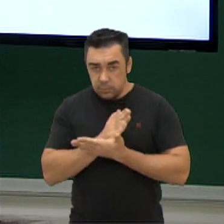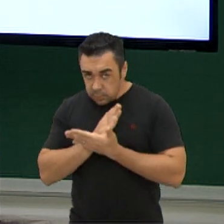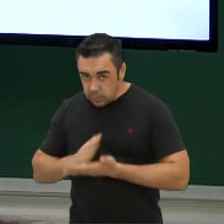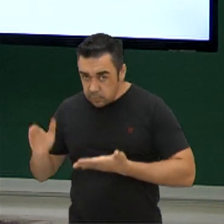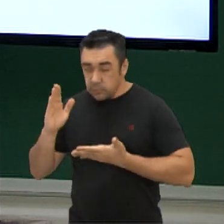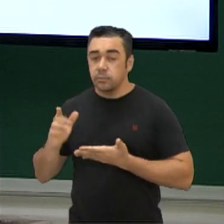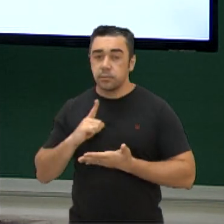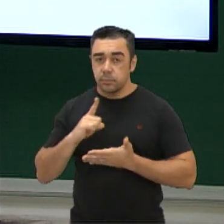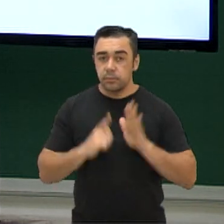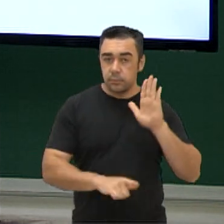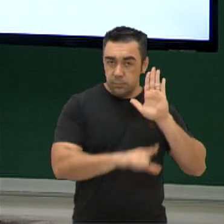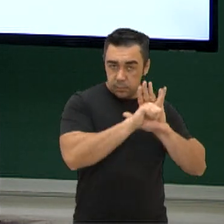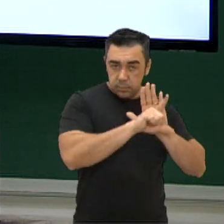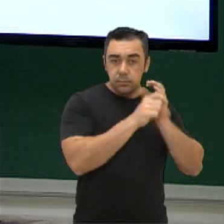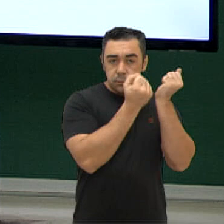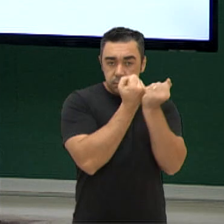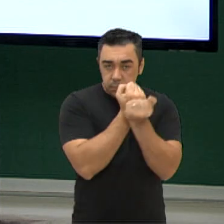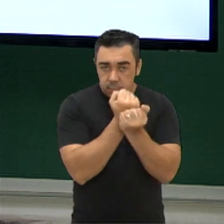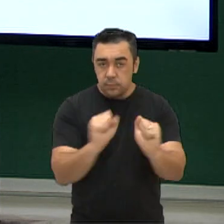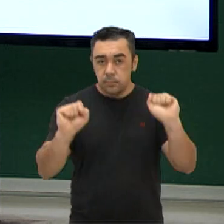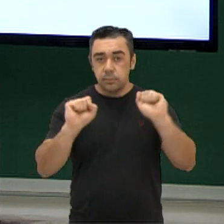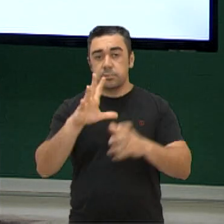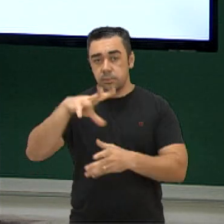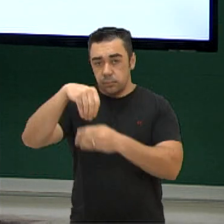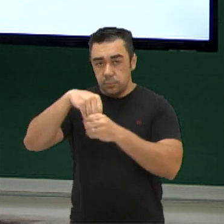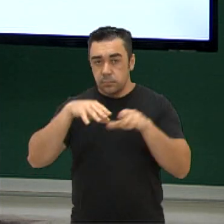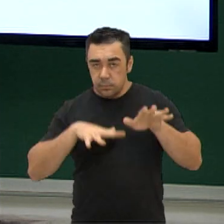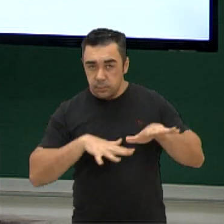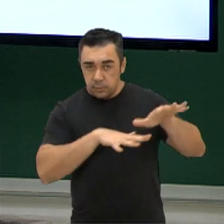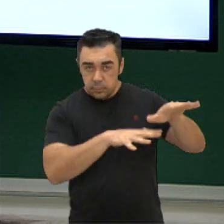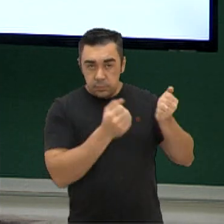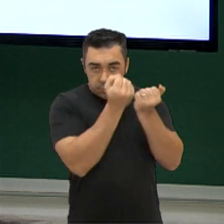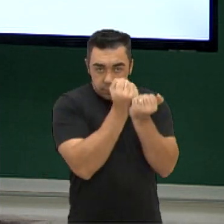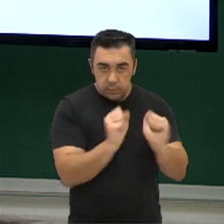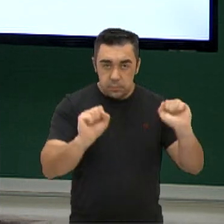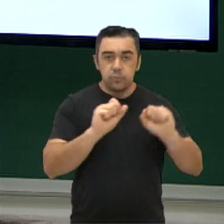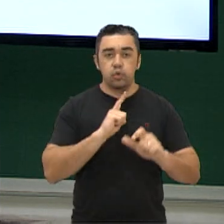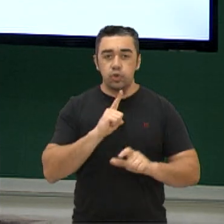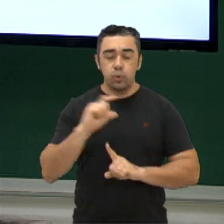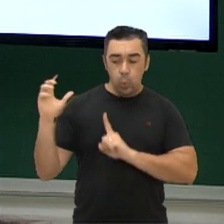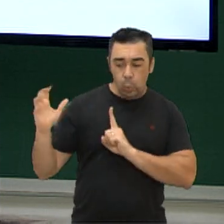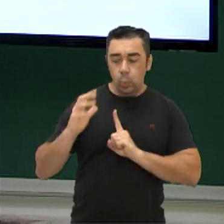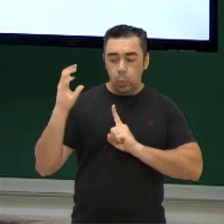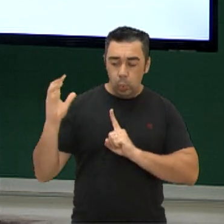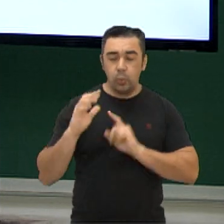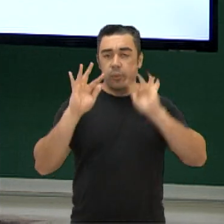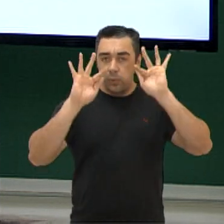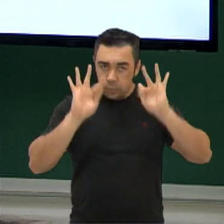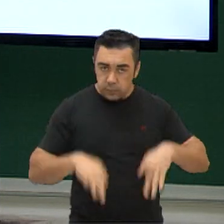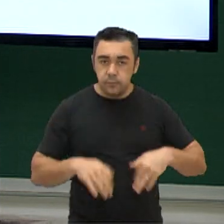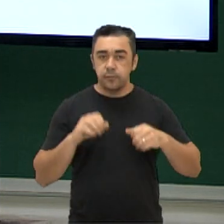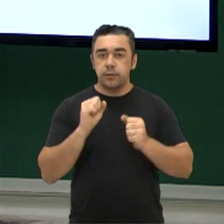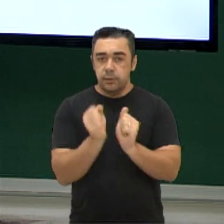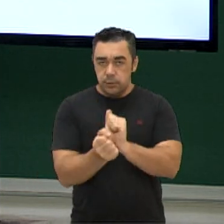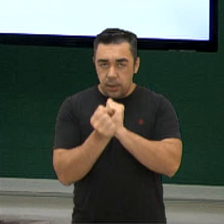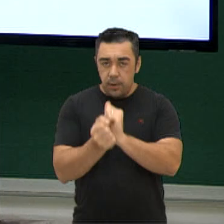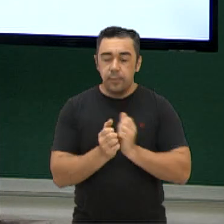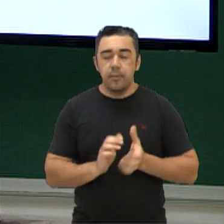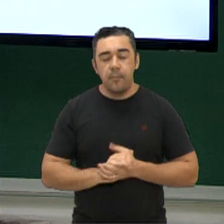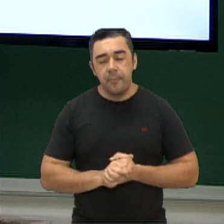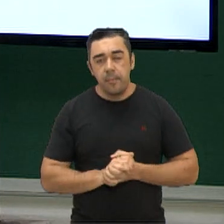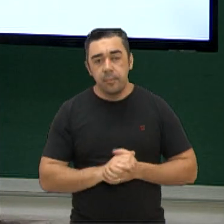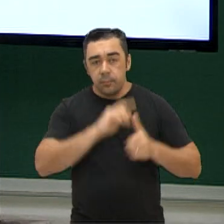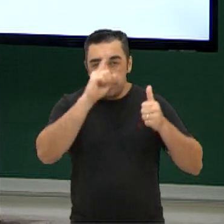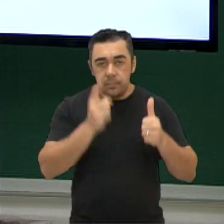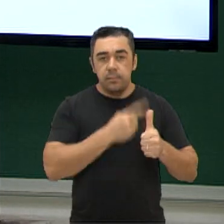a existir as leis abolicionistas dentro do movimento abolicionista que pressionava para que houvesse o fim da escravidão. A primeira